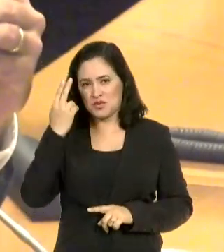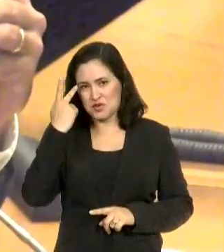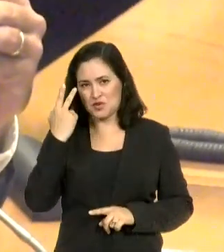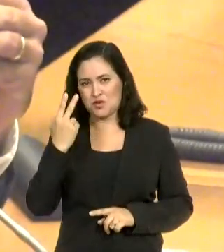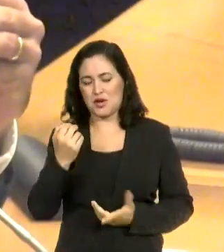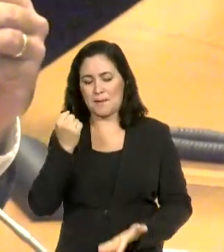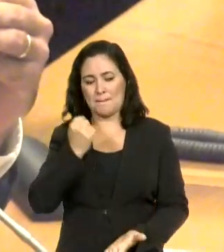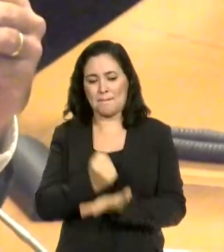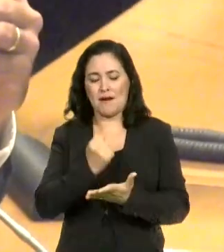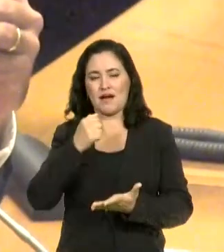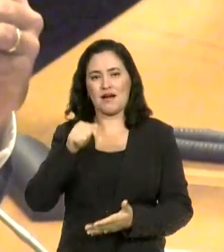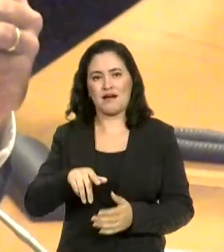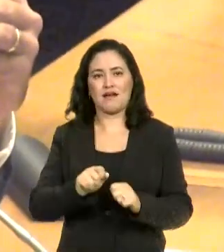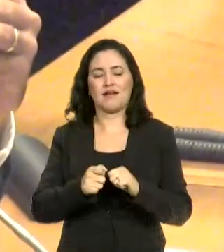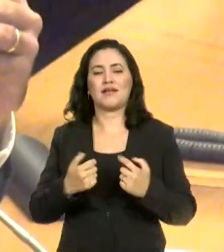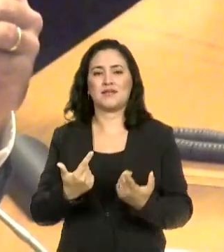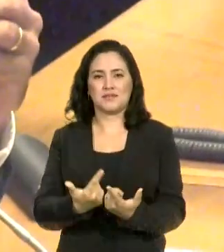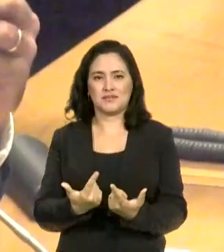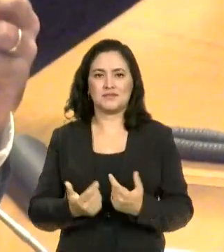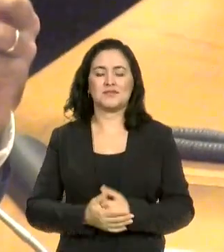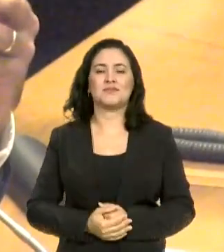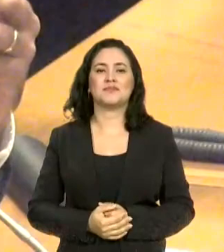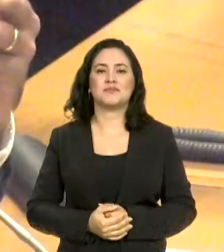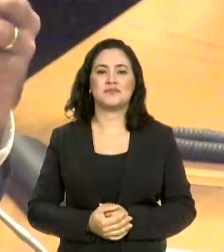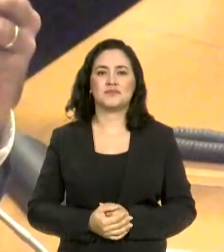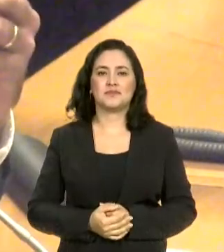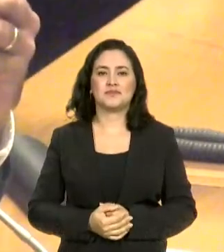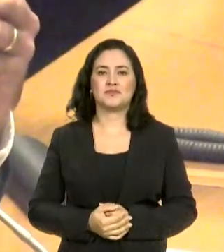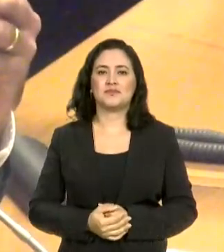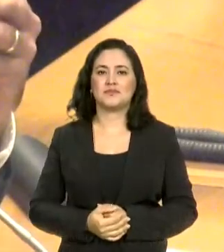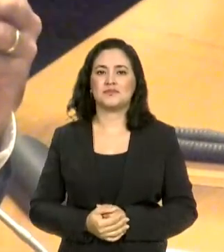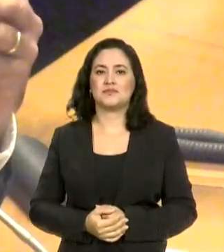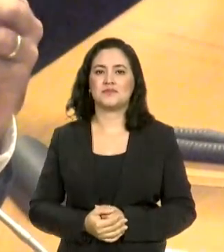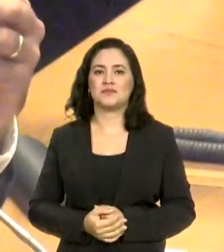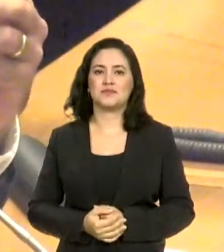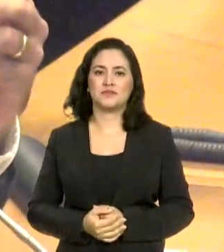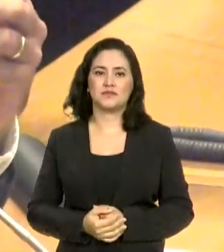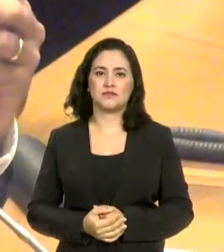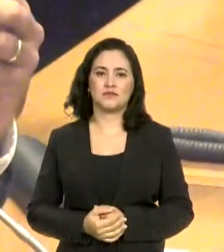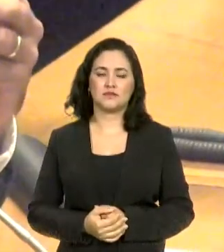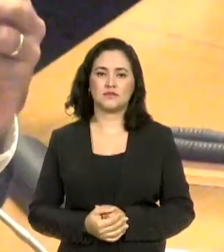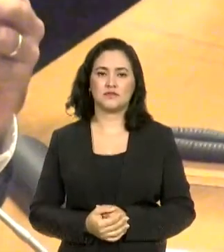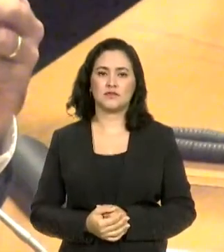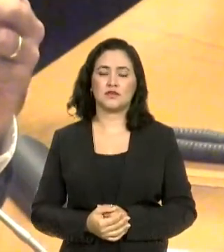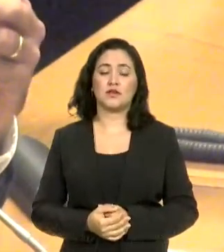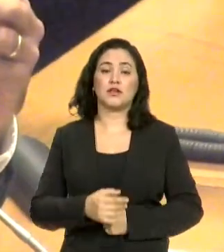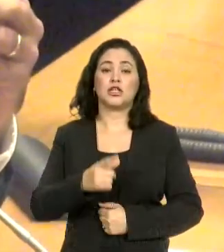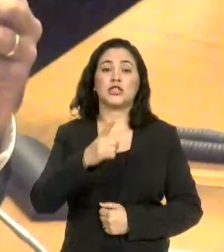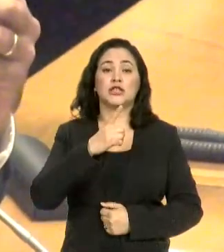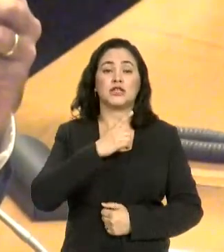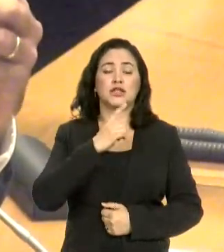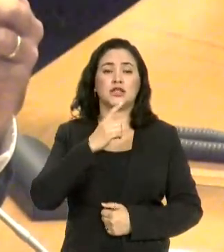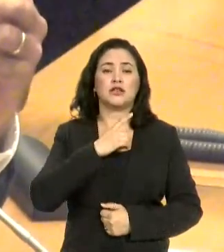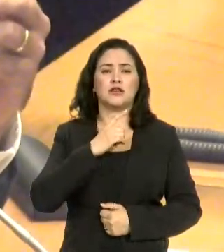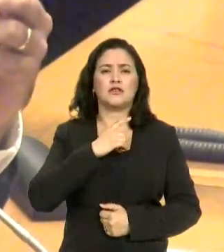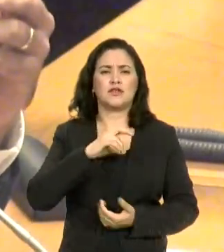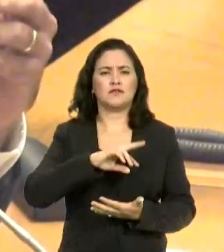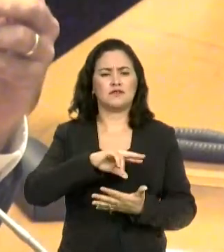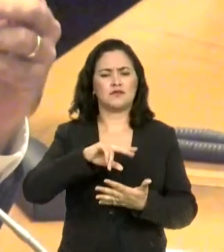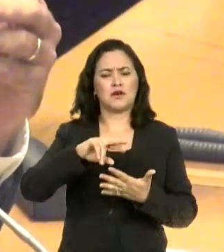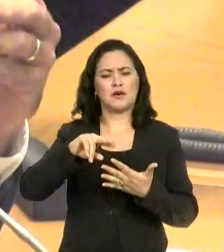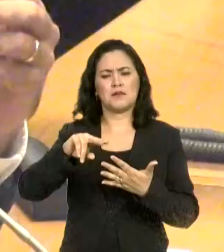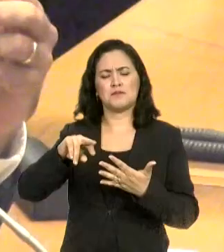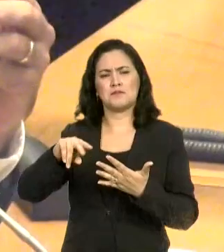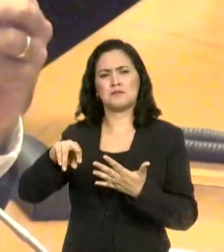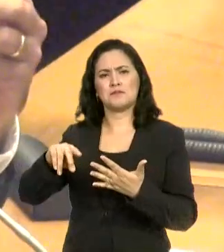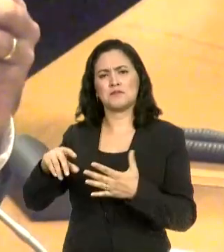Assembleia Legislativa. Sabe, Vossa Excelência ocupou, como mesmo disse, várias posições importantes nessa casa, liderou nos momentos